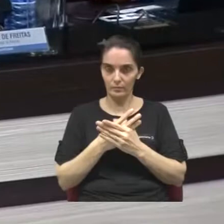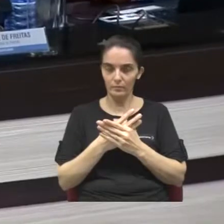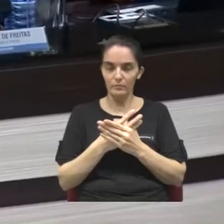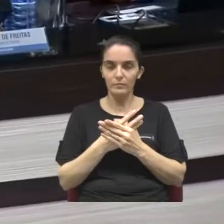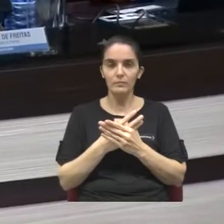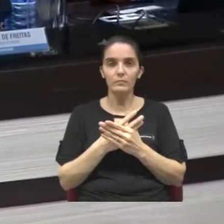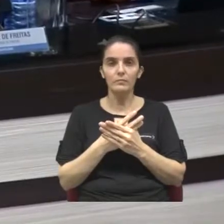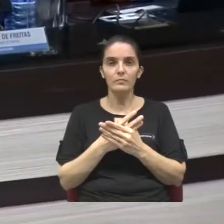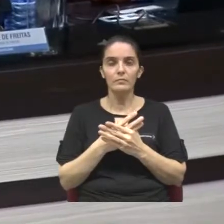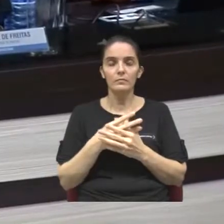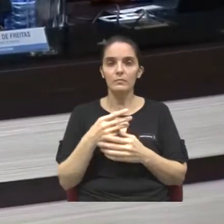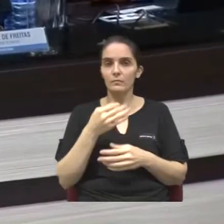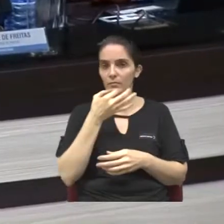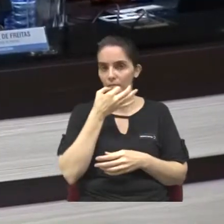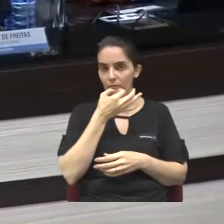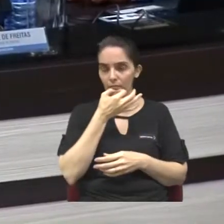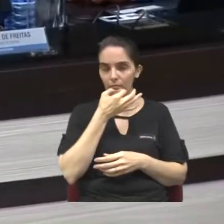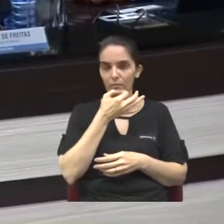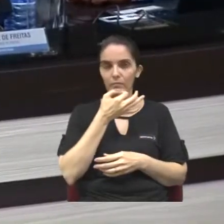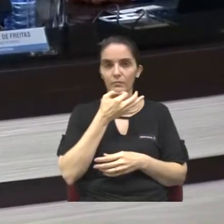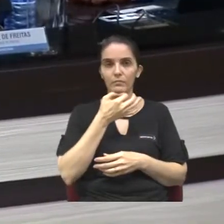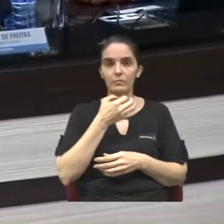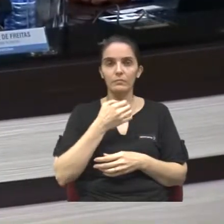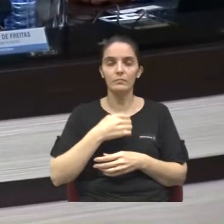Limeira. Parecer. Processo